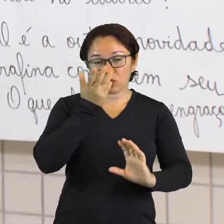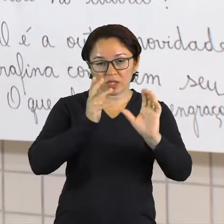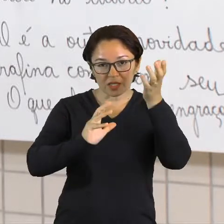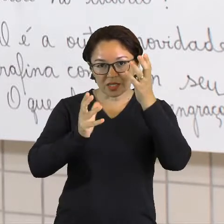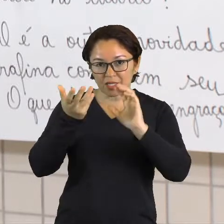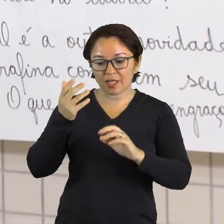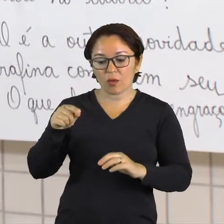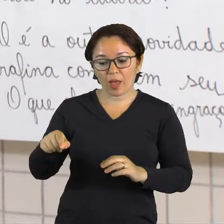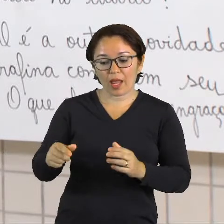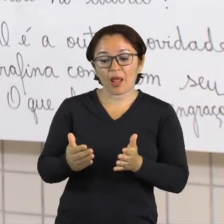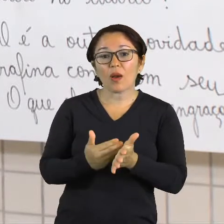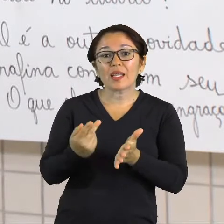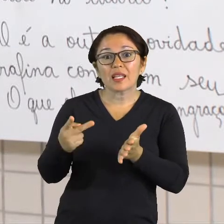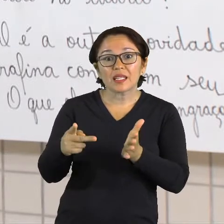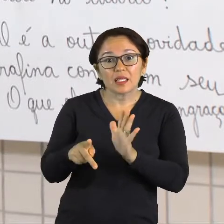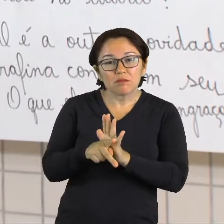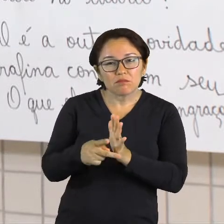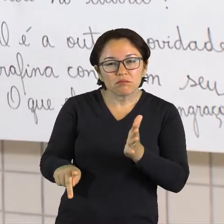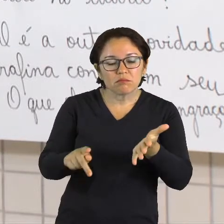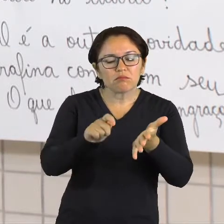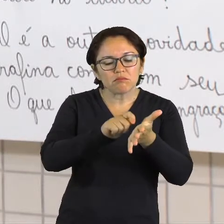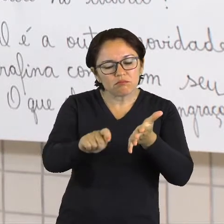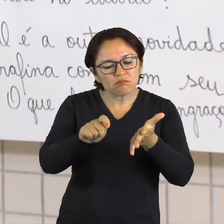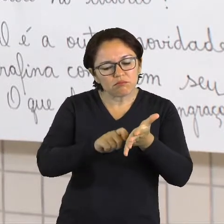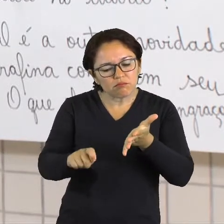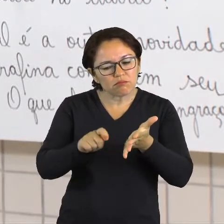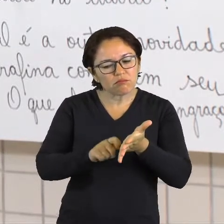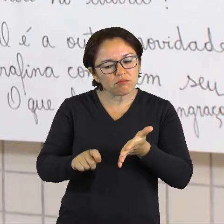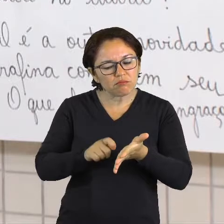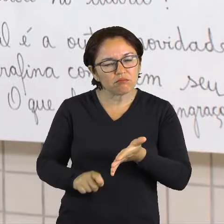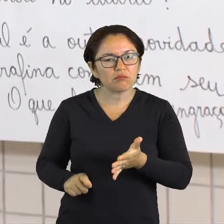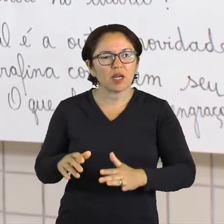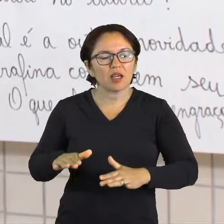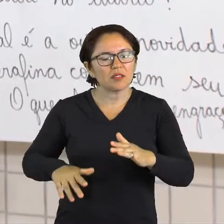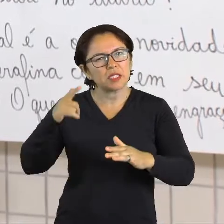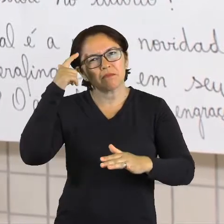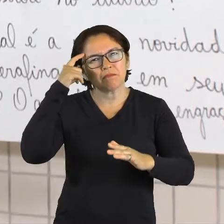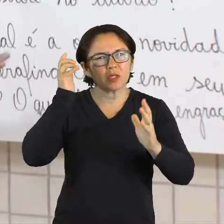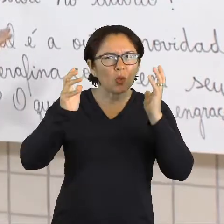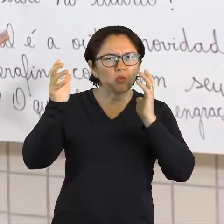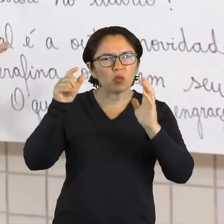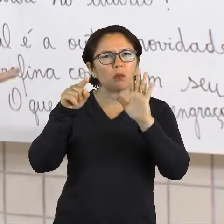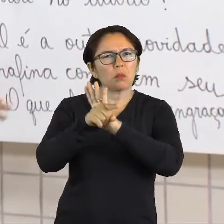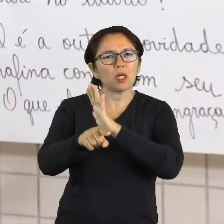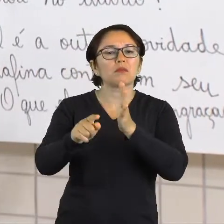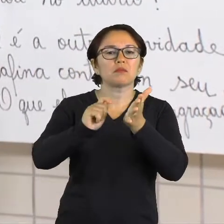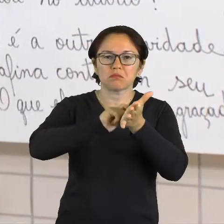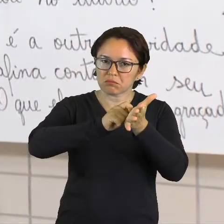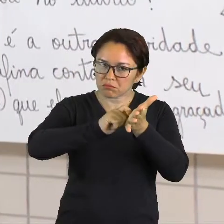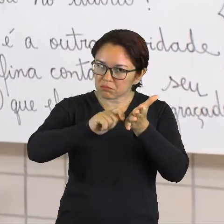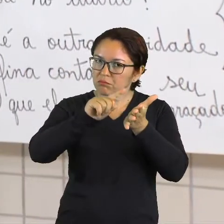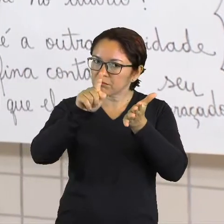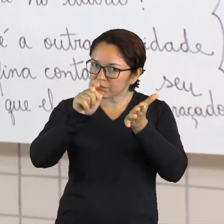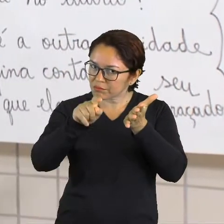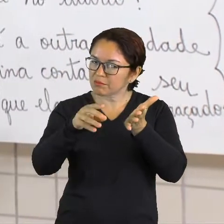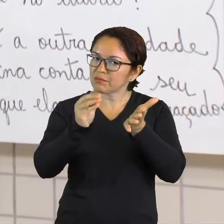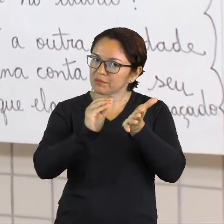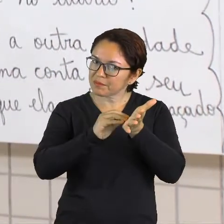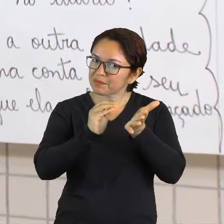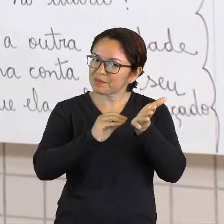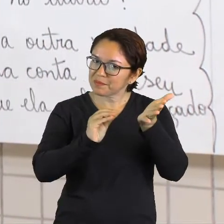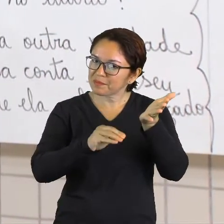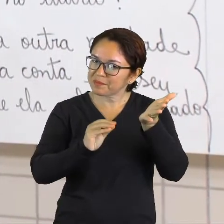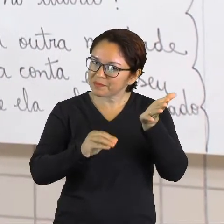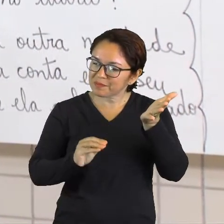um diálogo, ela faz perguntas, né, durante esse relato. E aí, quando a gente estiver vendo as questões, nós vamos voltar